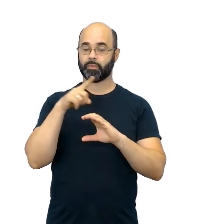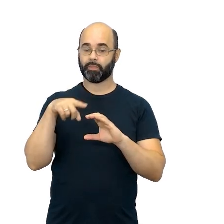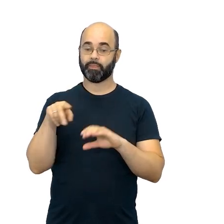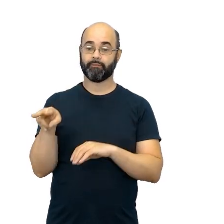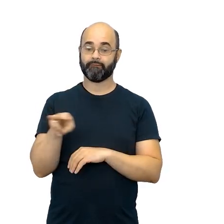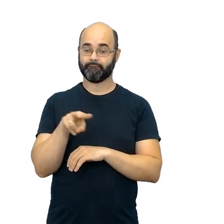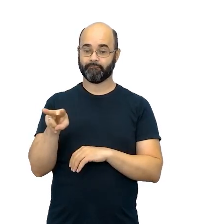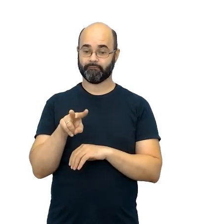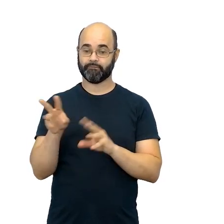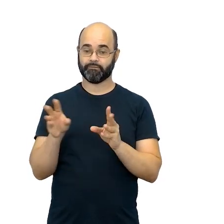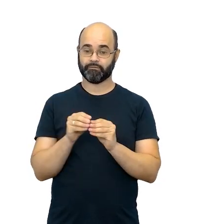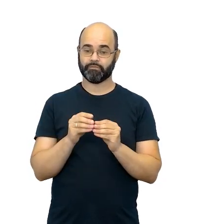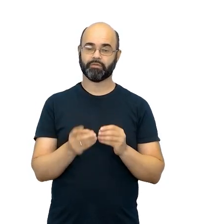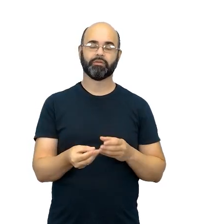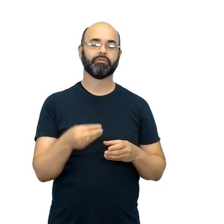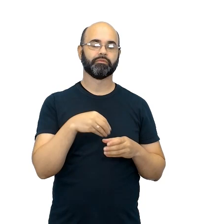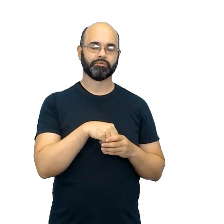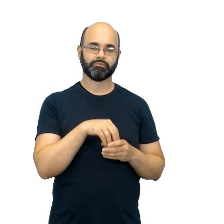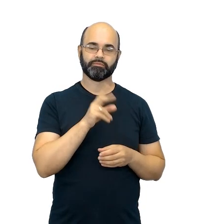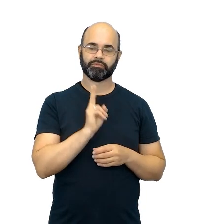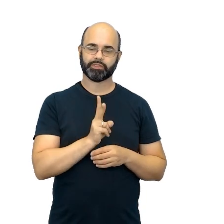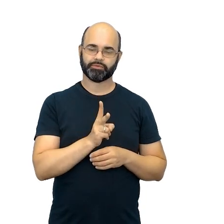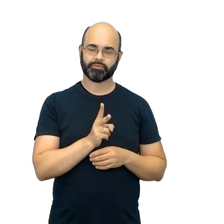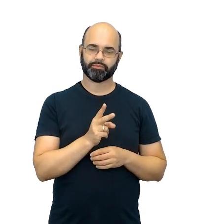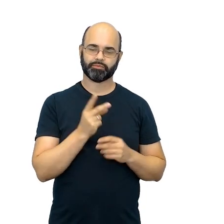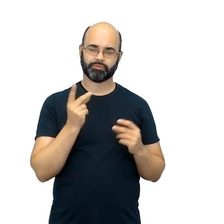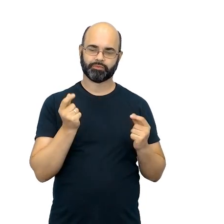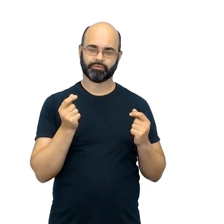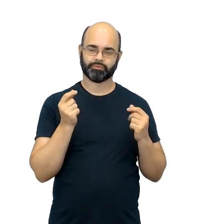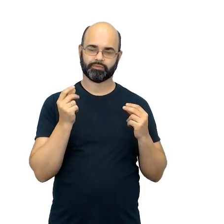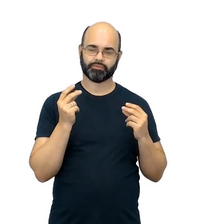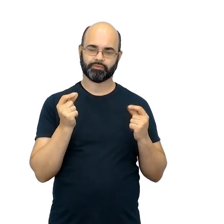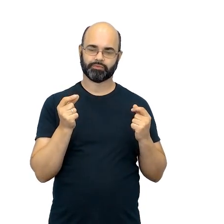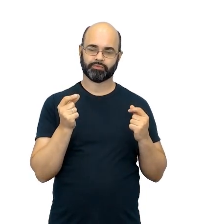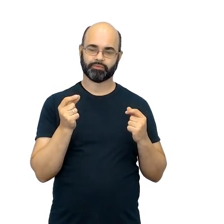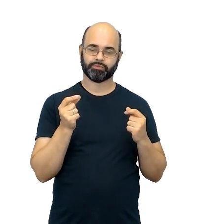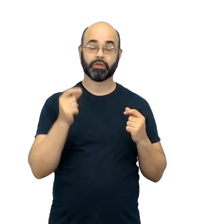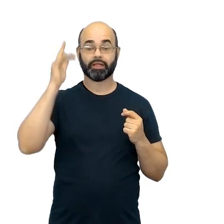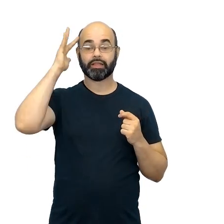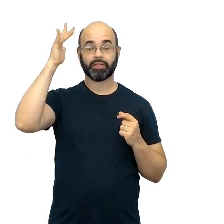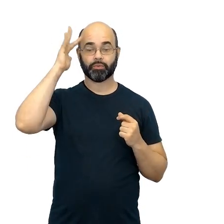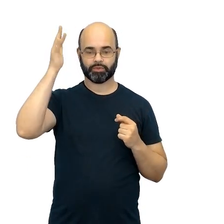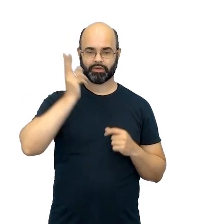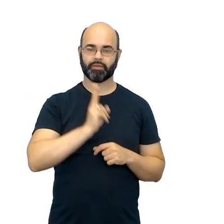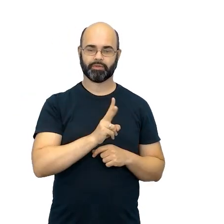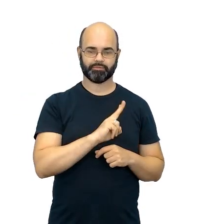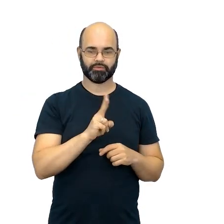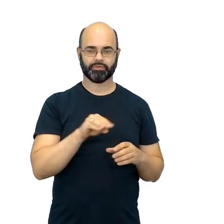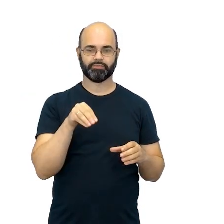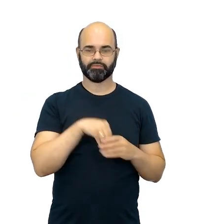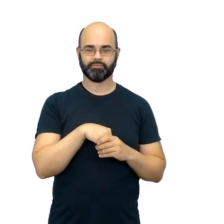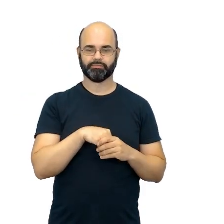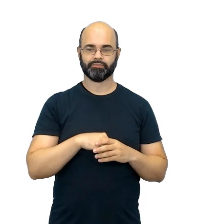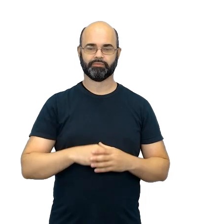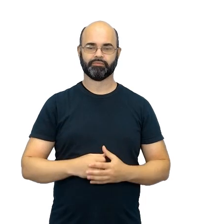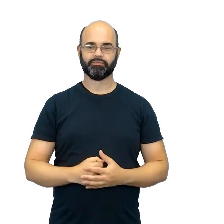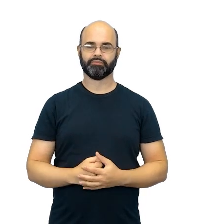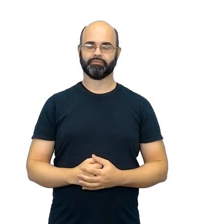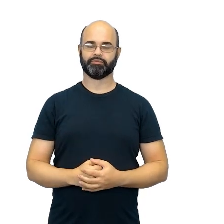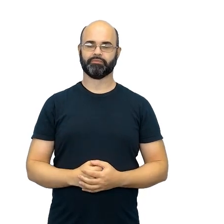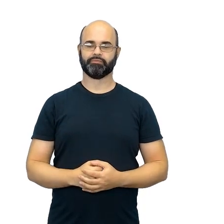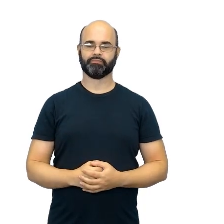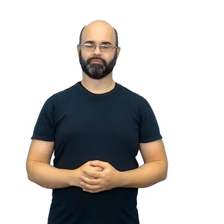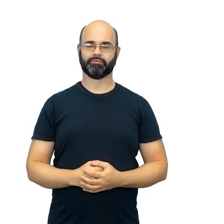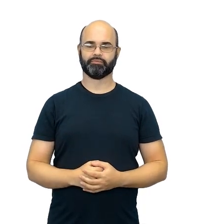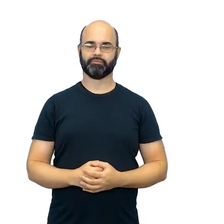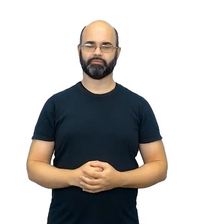científico, do mesmo, uma mesma teoria. Então, assim, olha essa